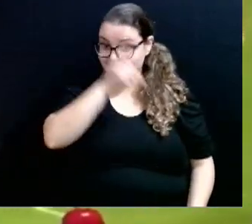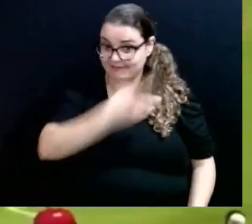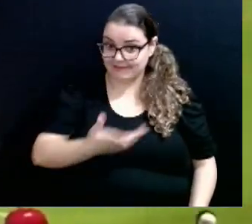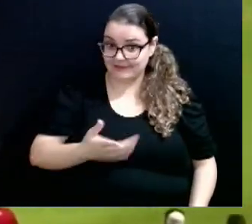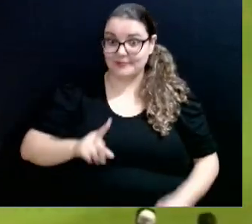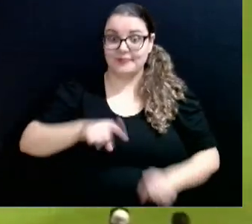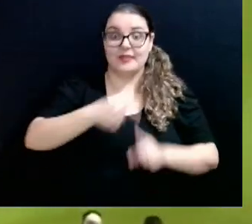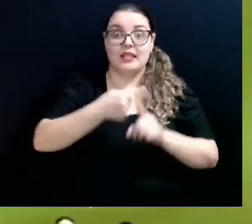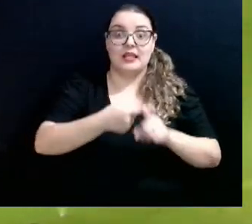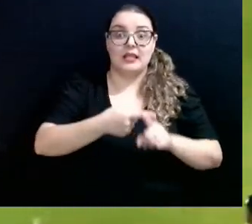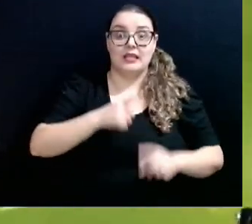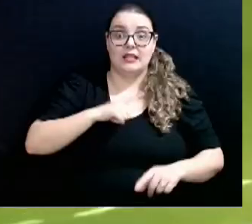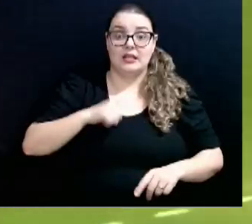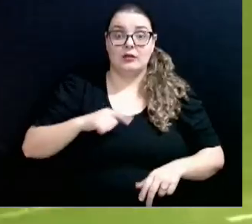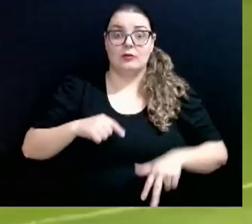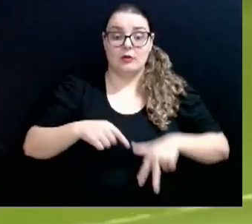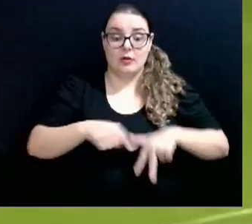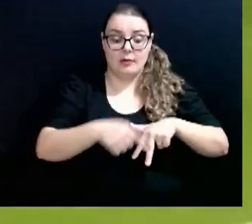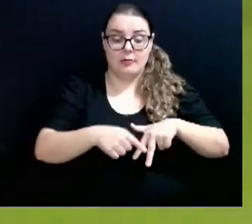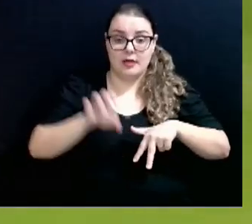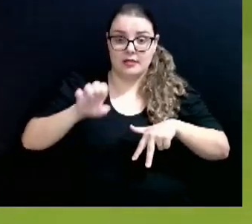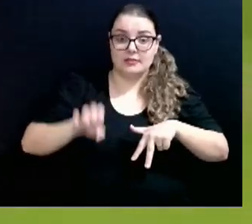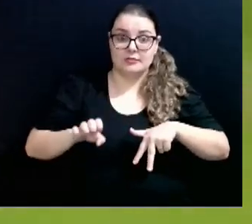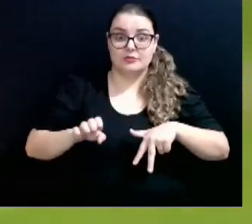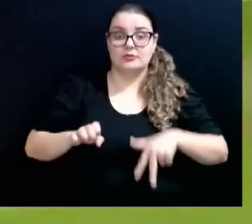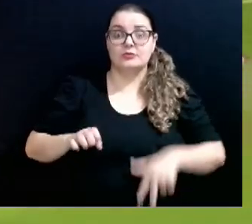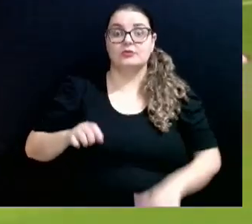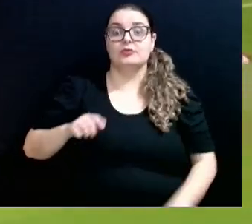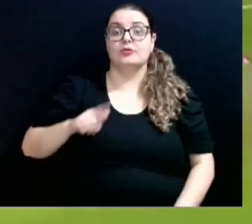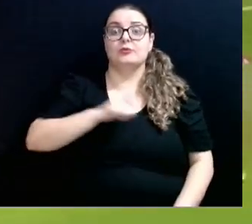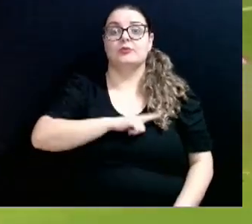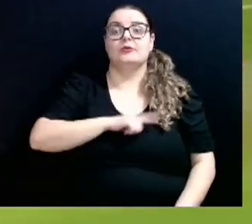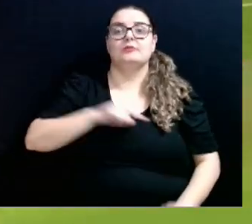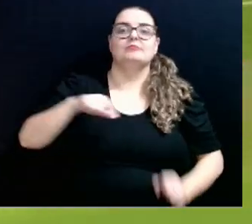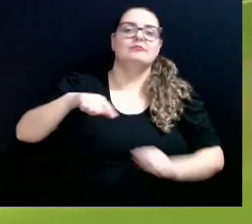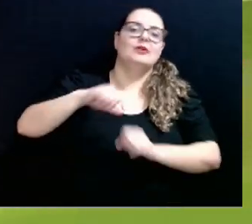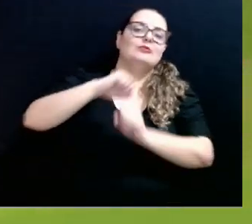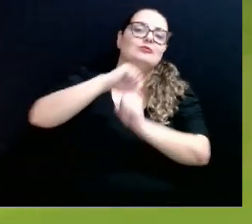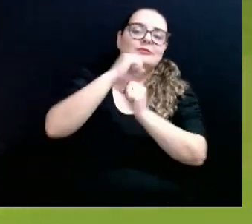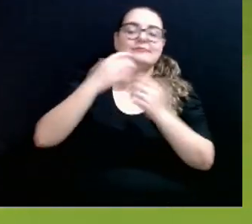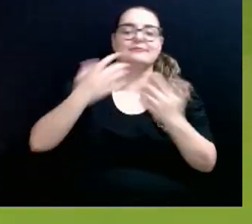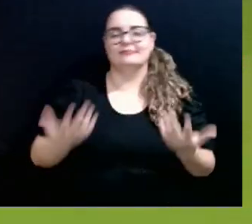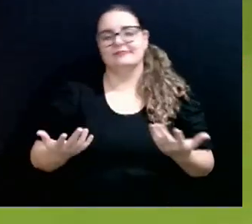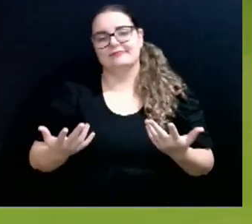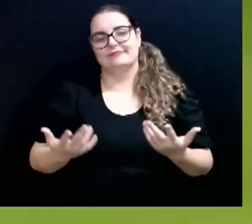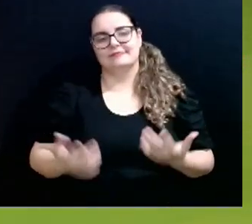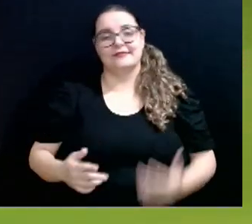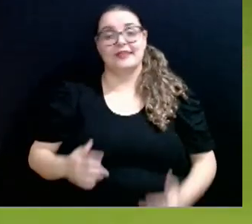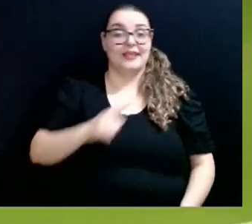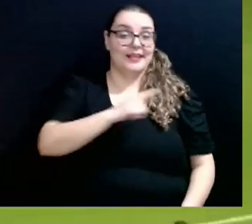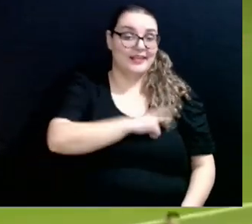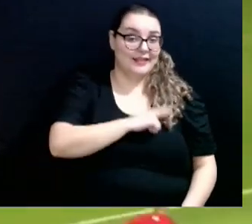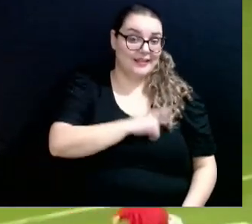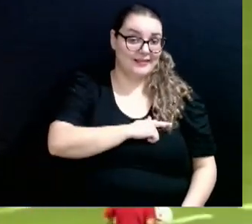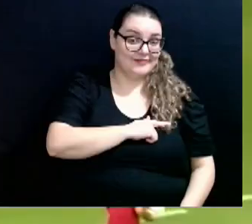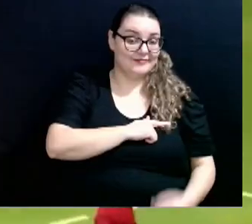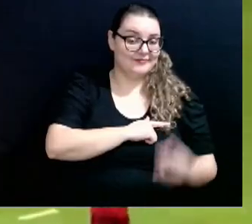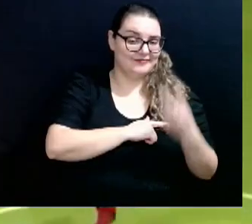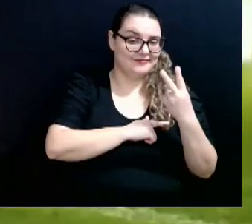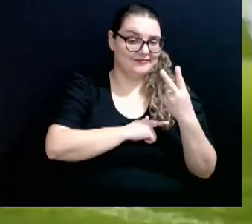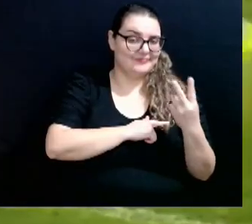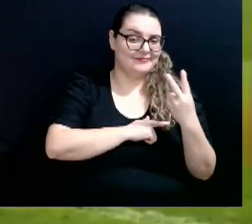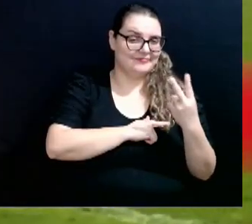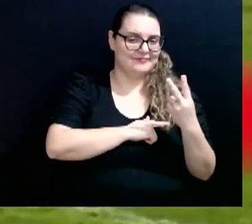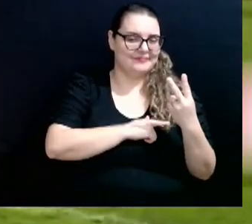perna esquerda do goleiro bugrino fazer mais uma defesa. Então ficou nisso, em Recife, no Estádio dos